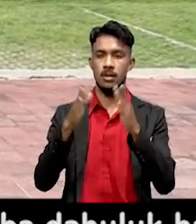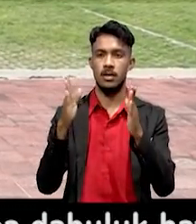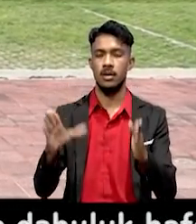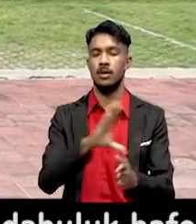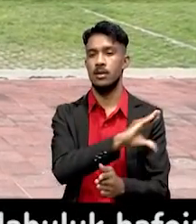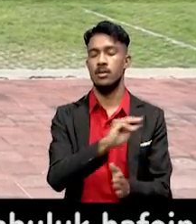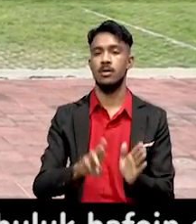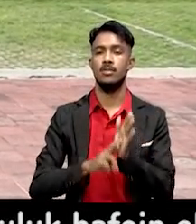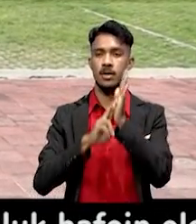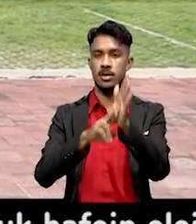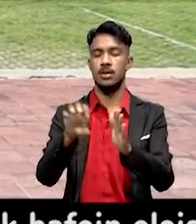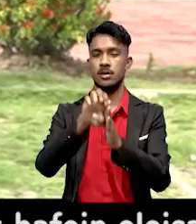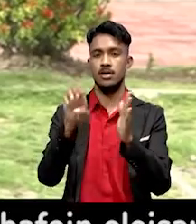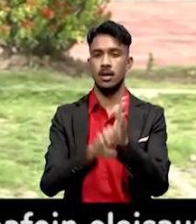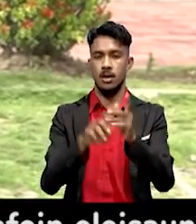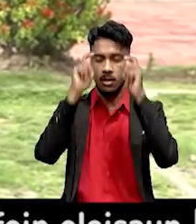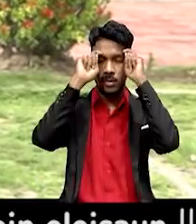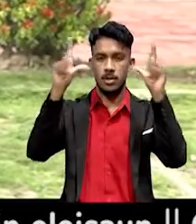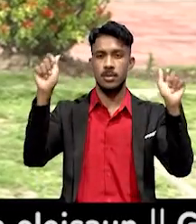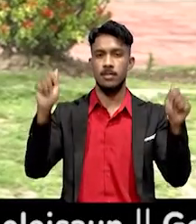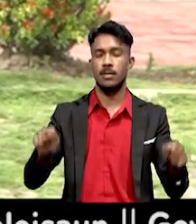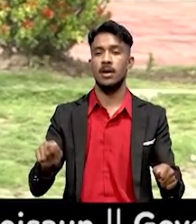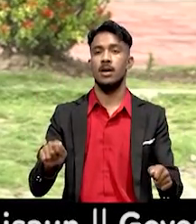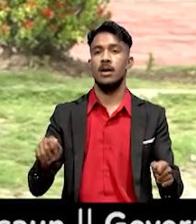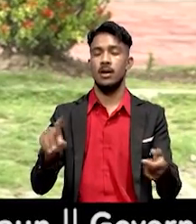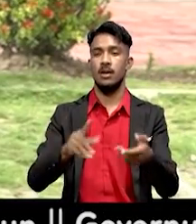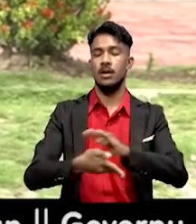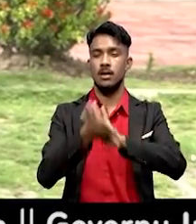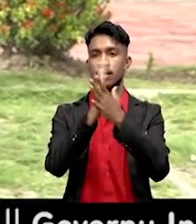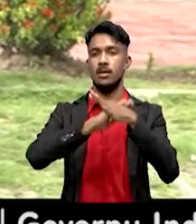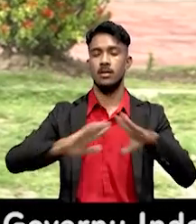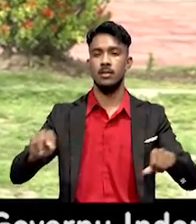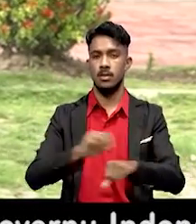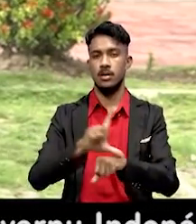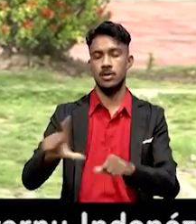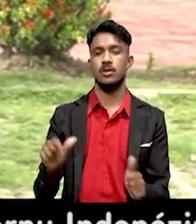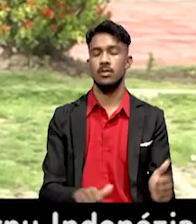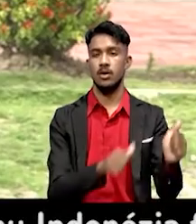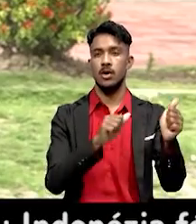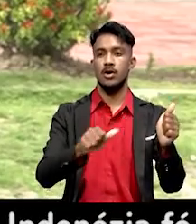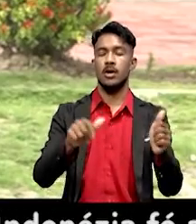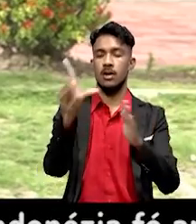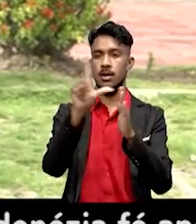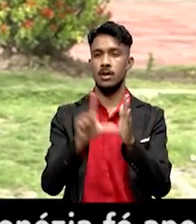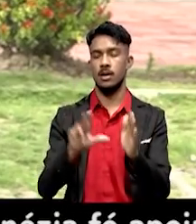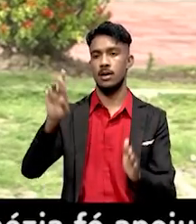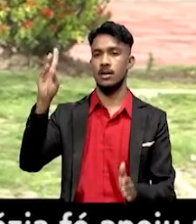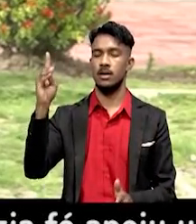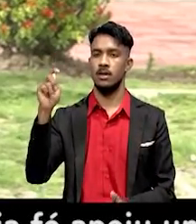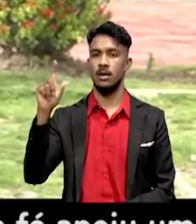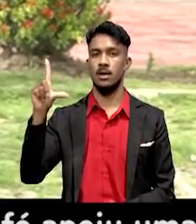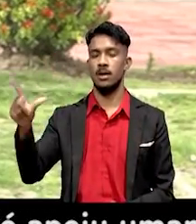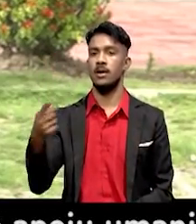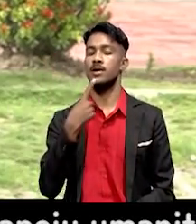representa estado Timor-Leste hodi garanti unidade nacional tuir constituição RDT Liharuka. Ita